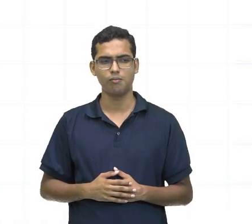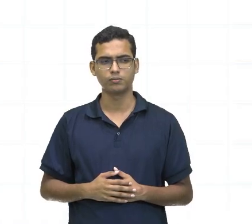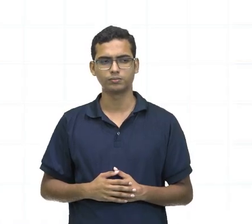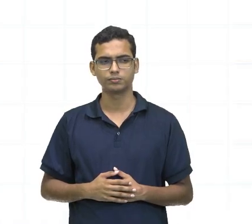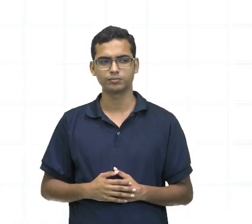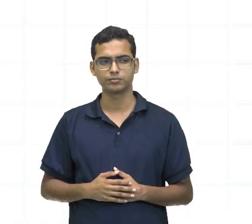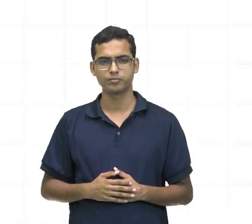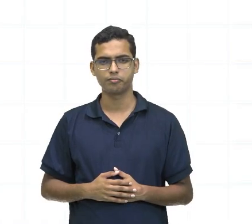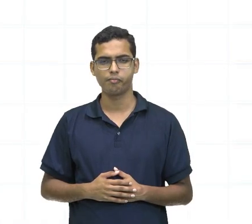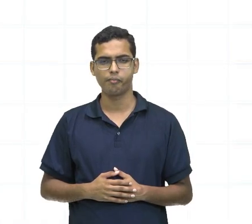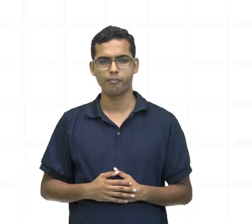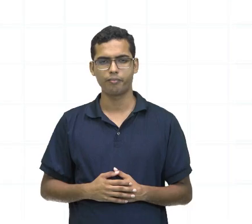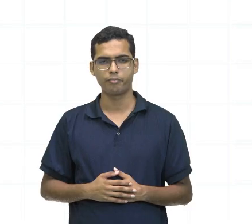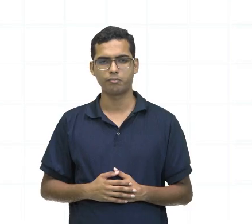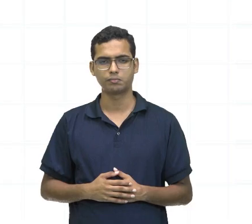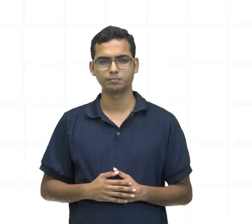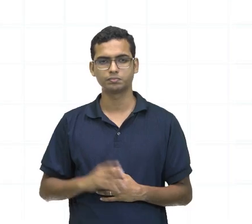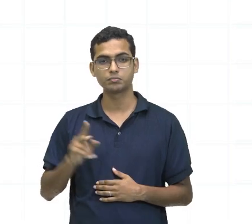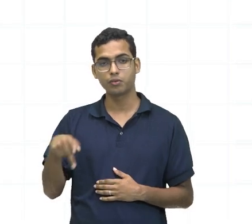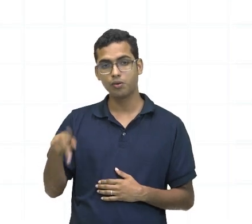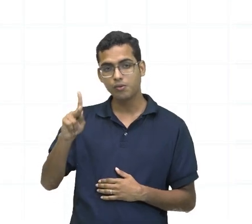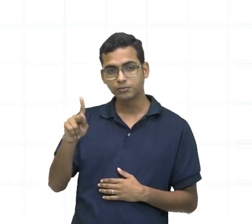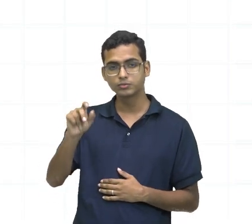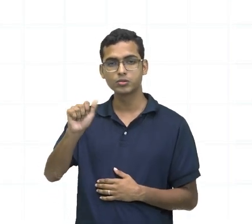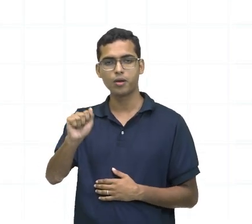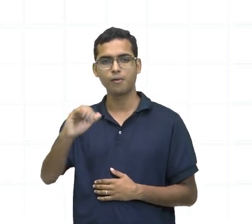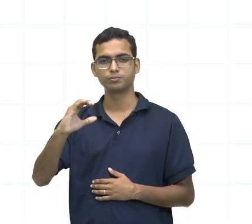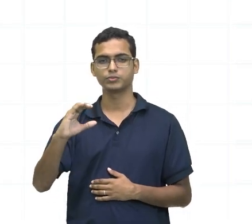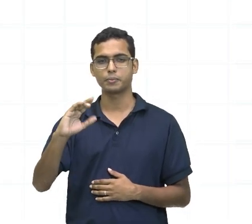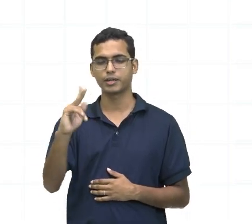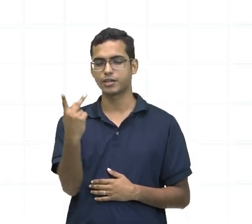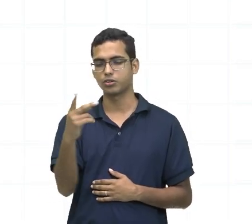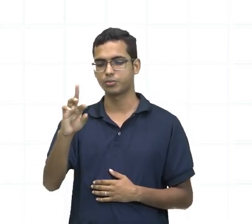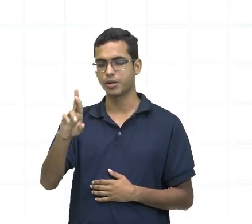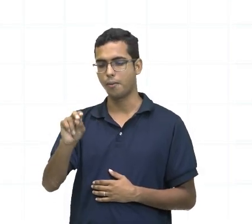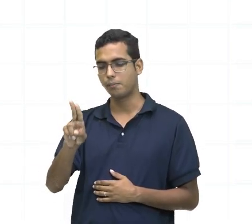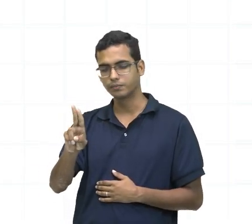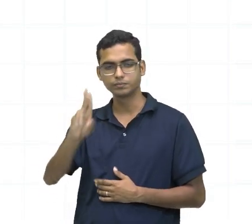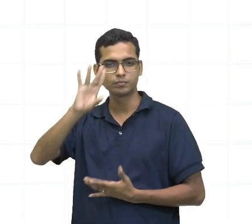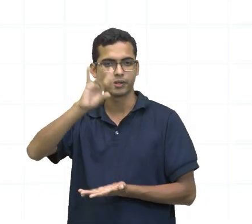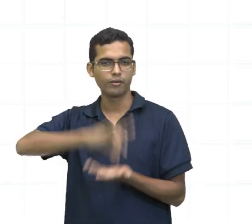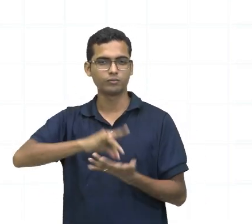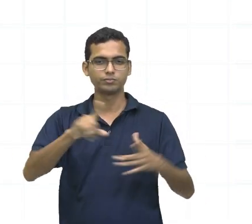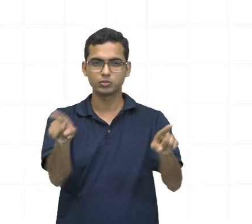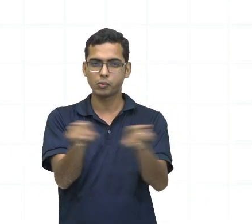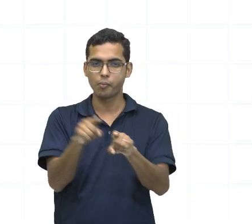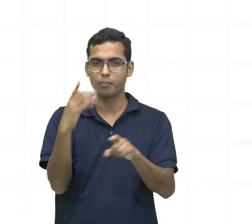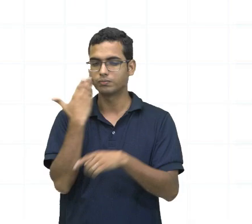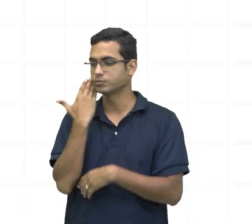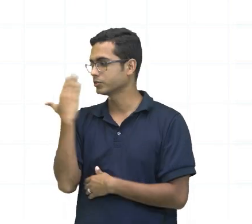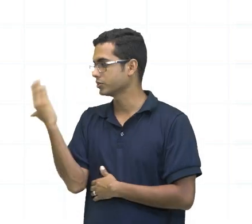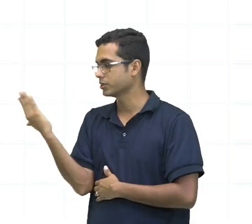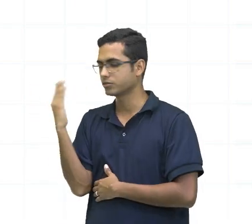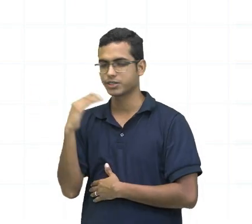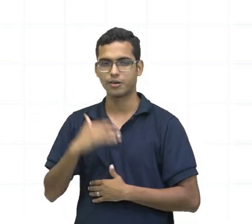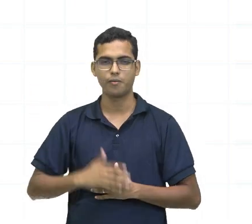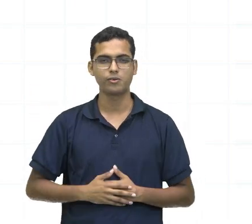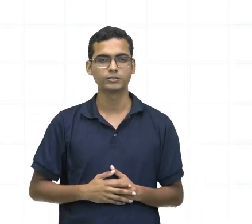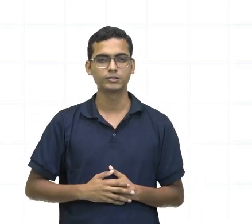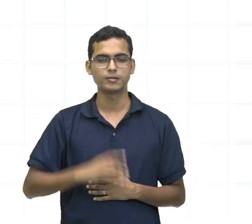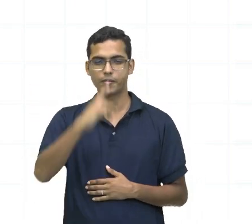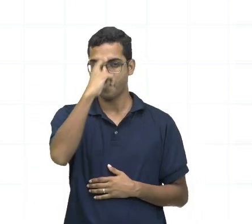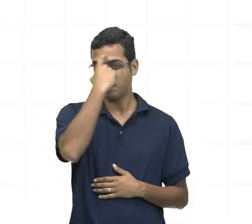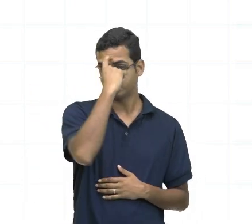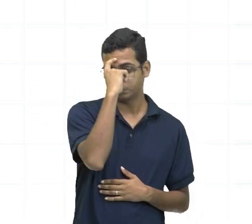dos estudiosos, né, que trabalharam, então, essa expansão da língua inglesa é o Castro. Ele é, na verdade, um linguista indiano, tá?